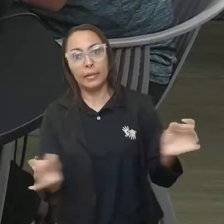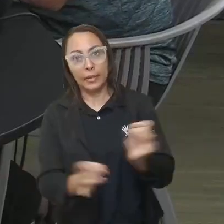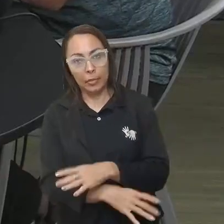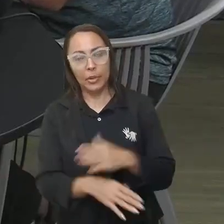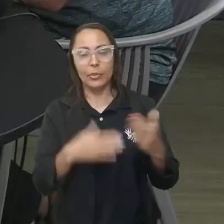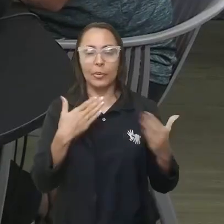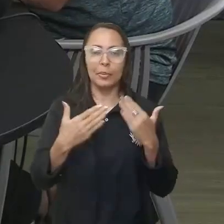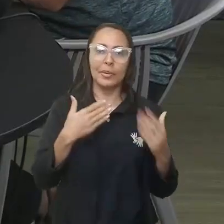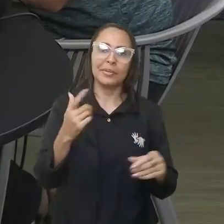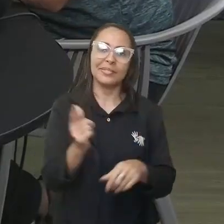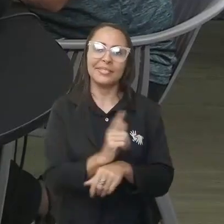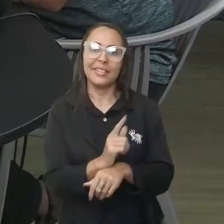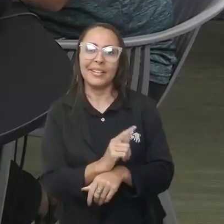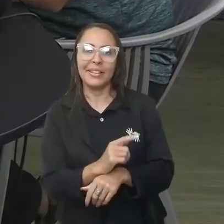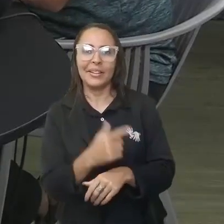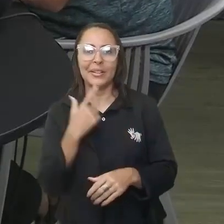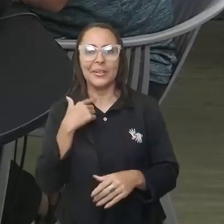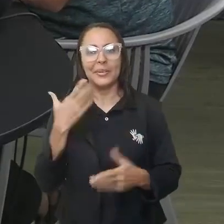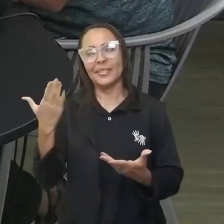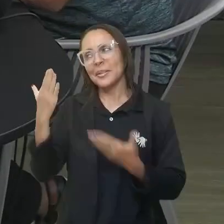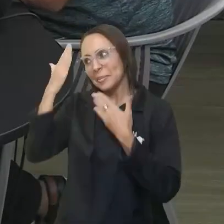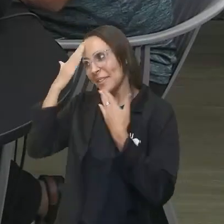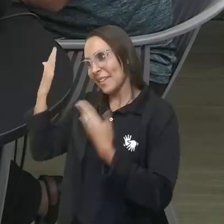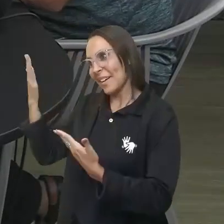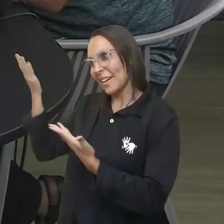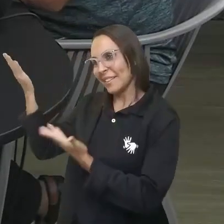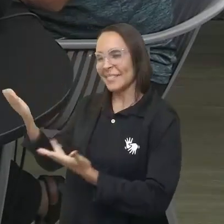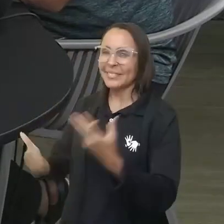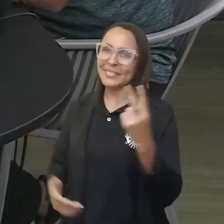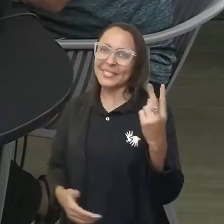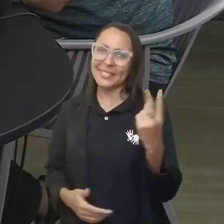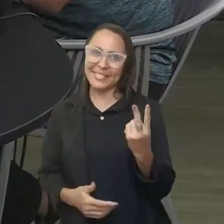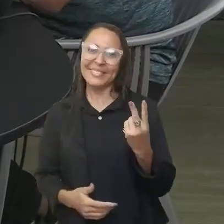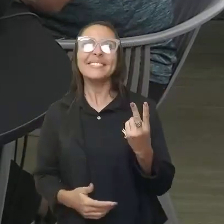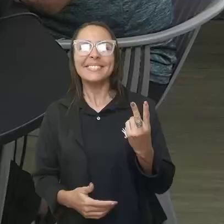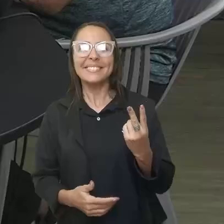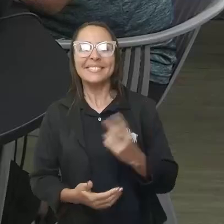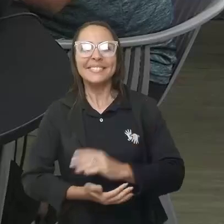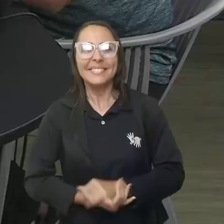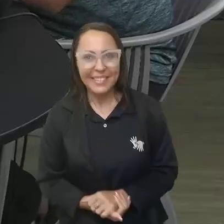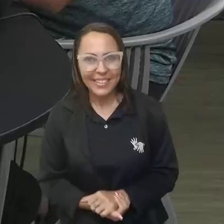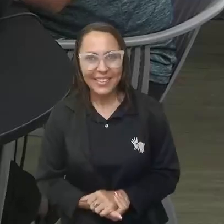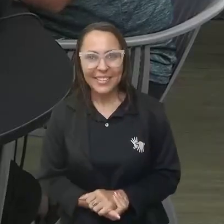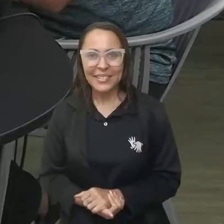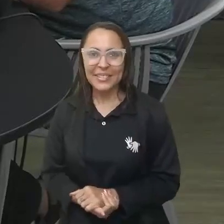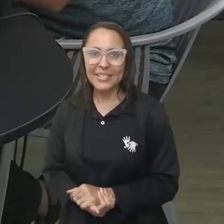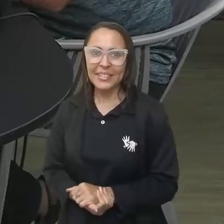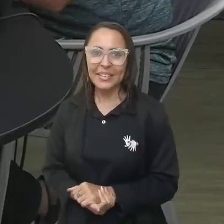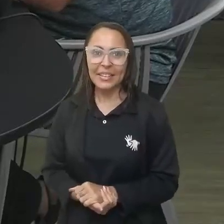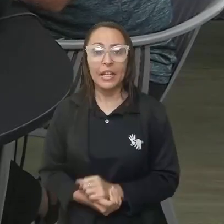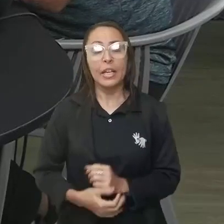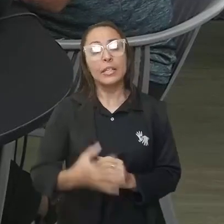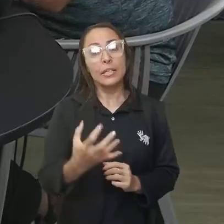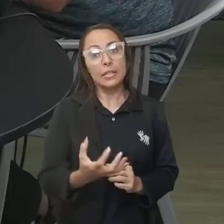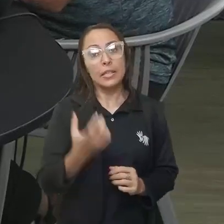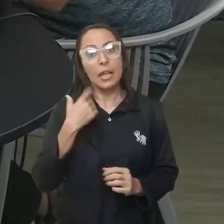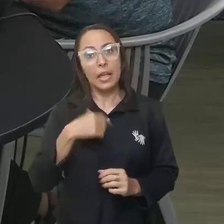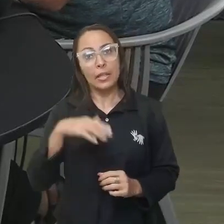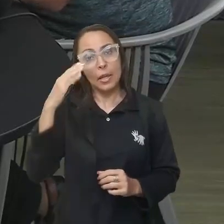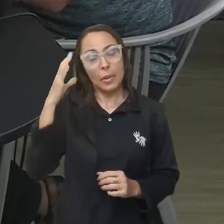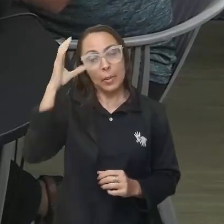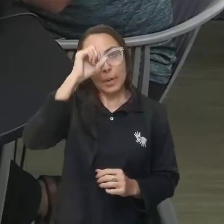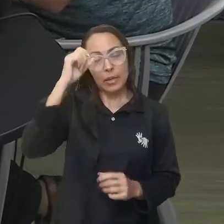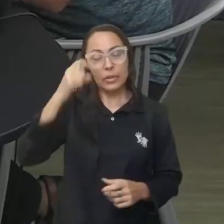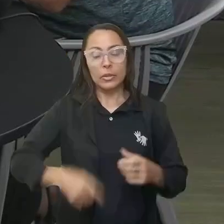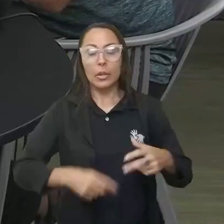papo com o gestor. Foi um prazer estar recebendo a professora Aline, a professora Joana, e quem quiser saber mais algo sobre